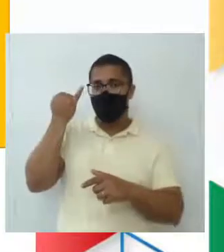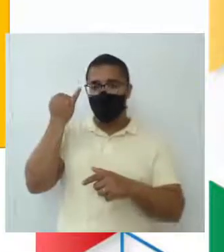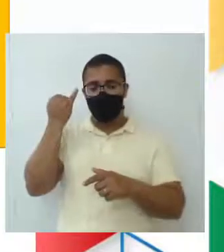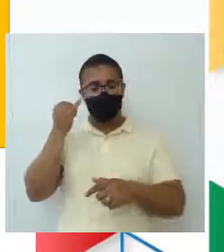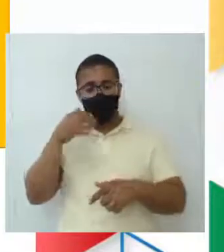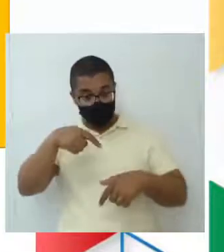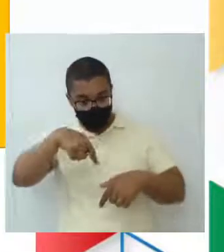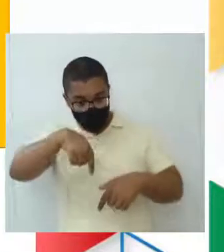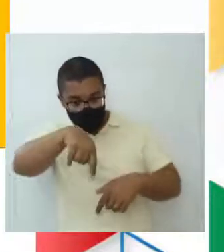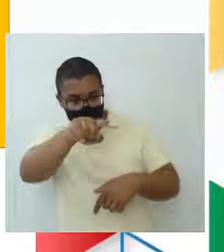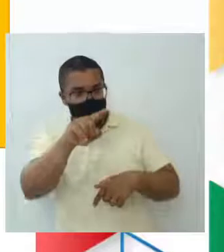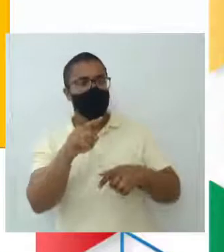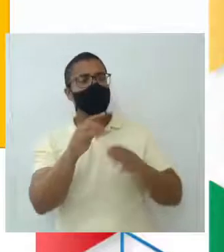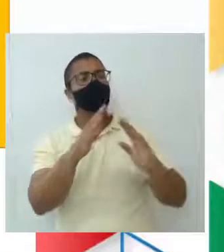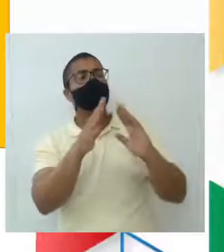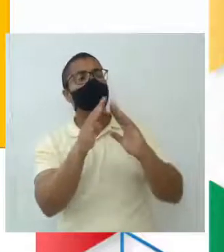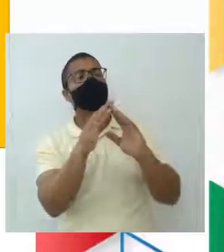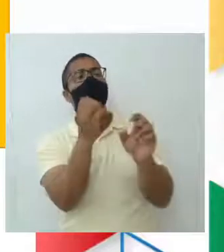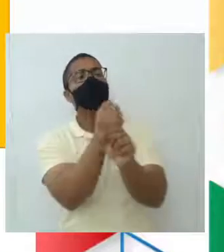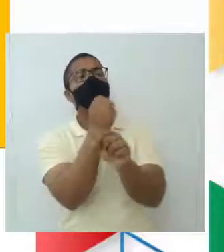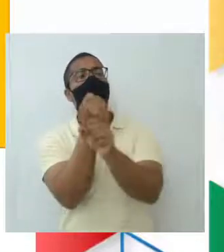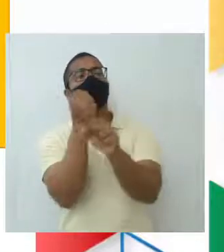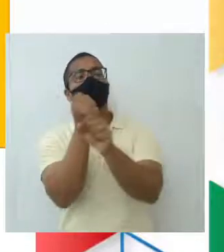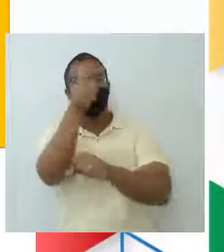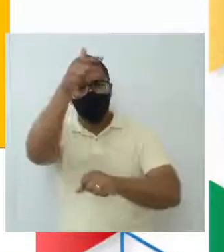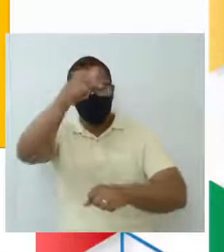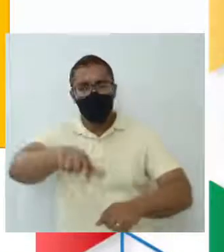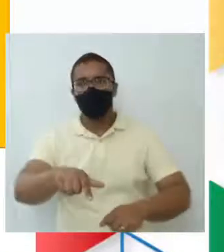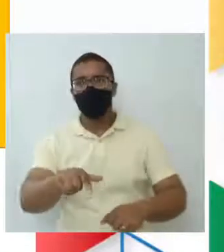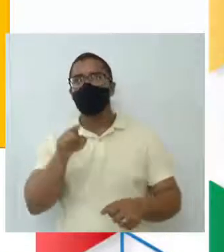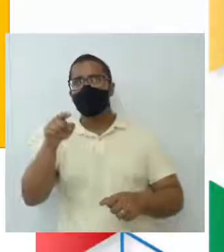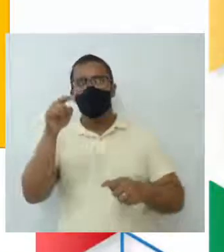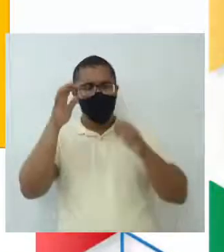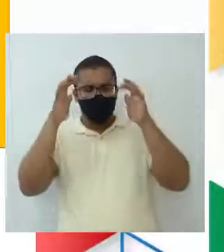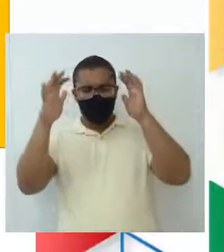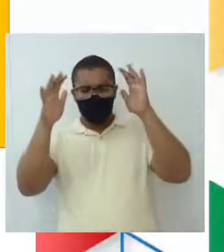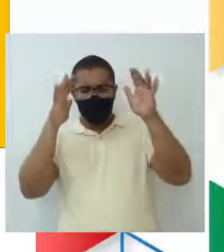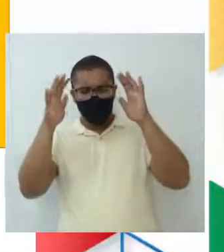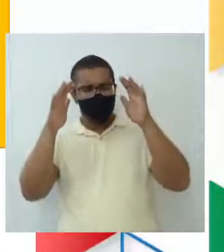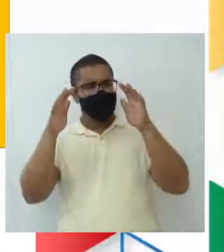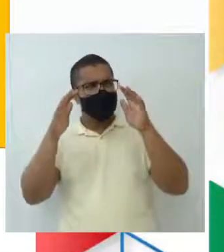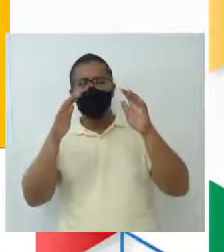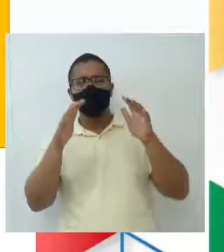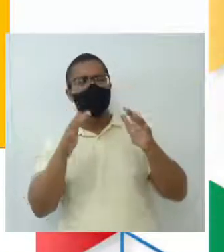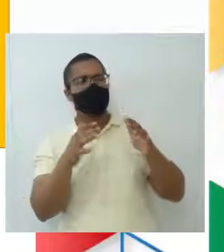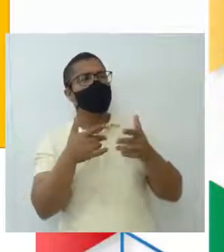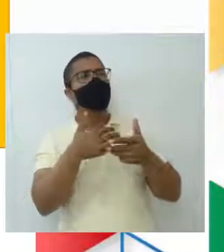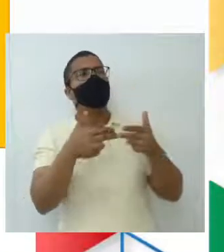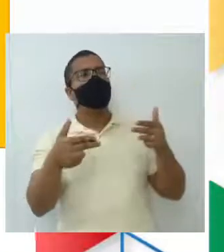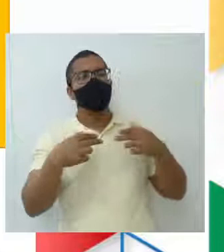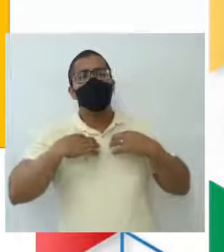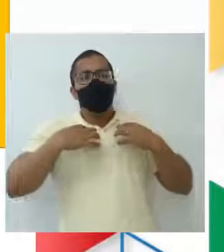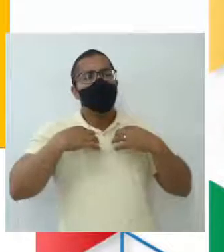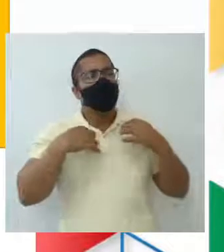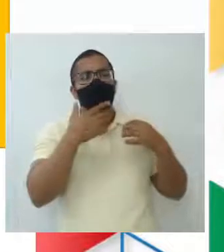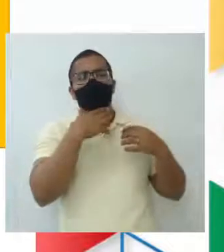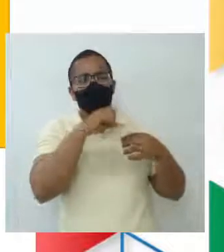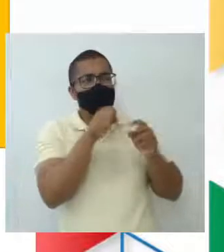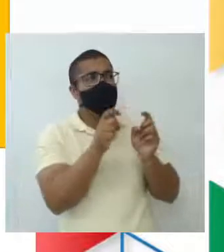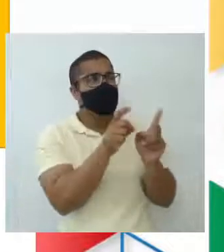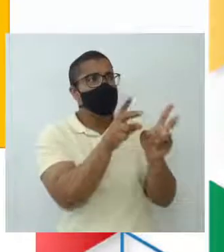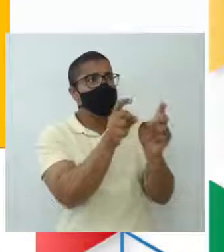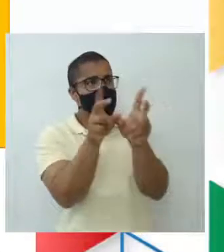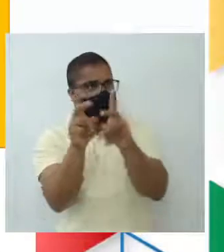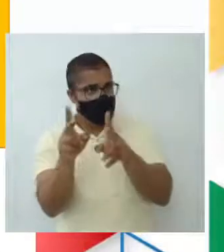Imaginando tratar-se de reconstruir a capela, voltou para casa, vendeu parte dos tecidos do pai e